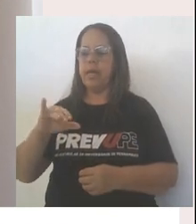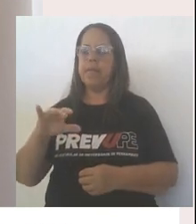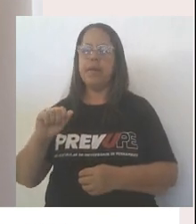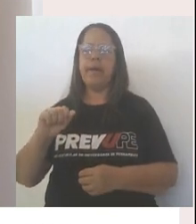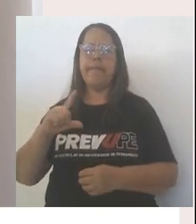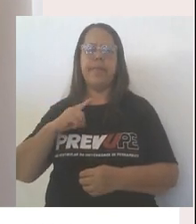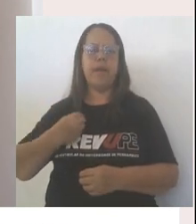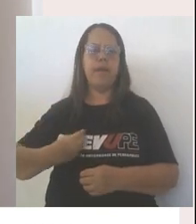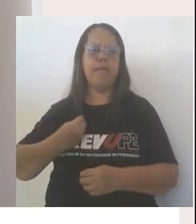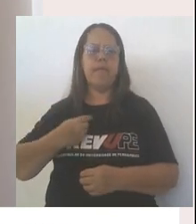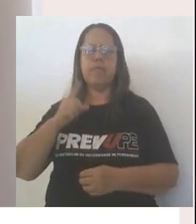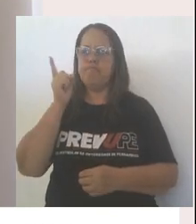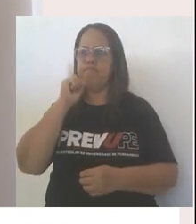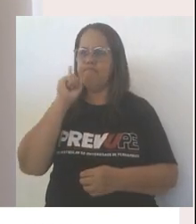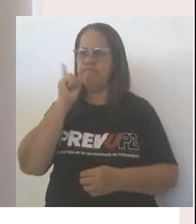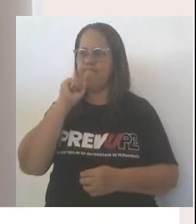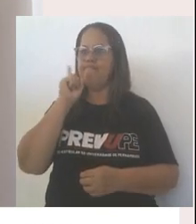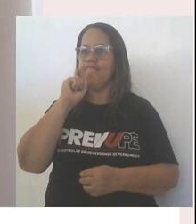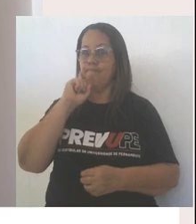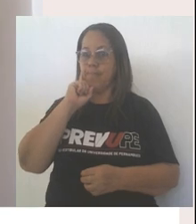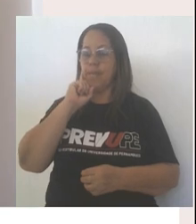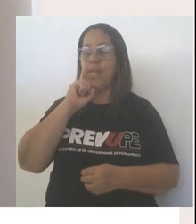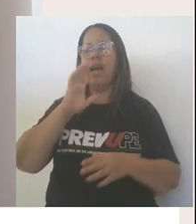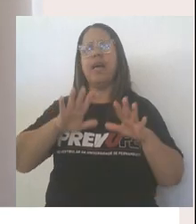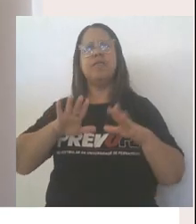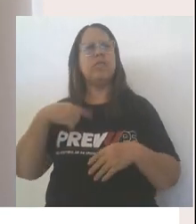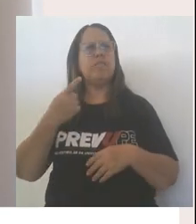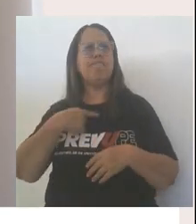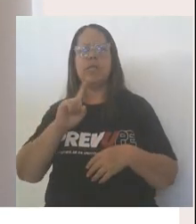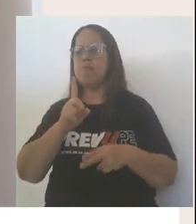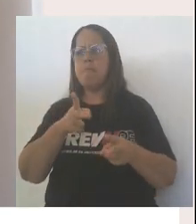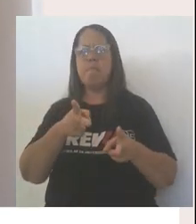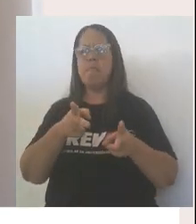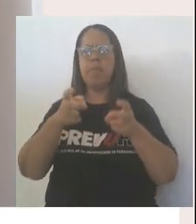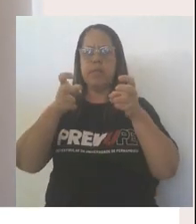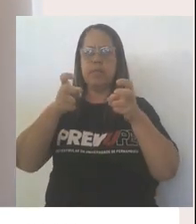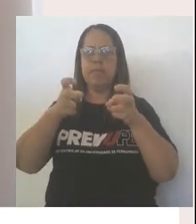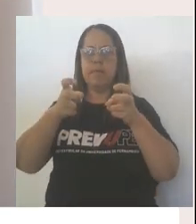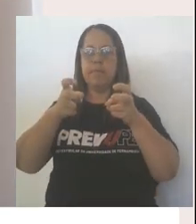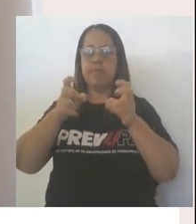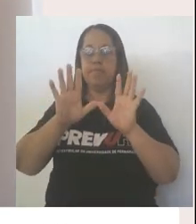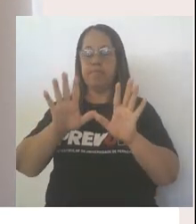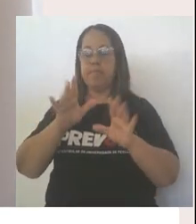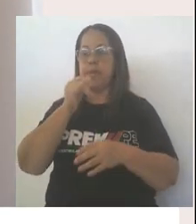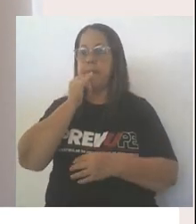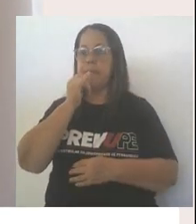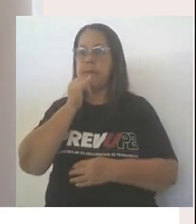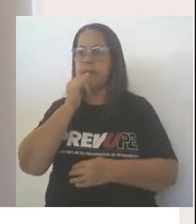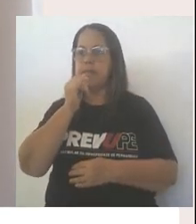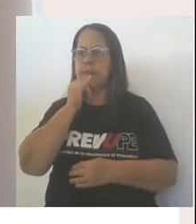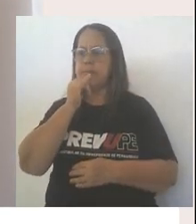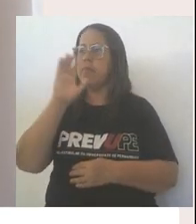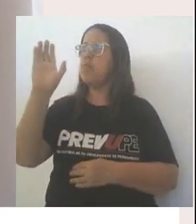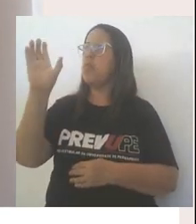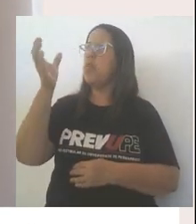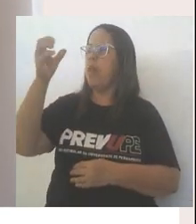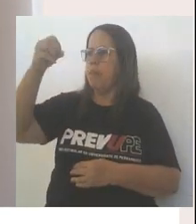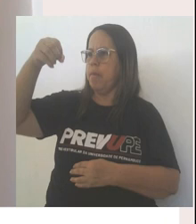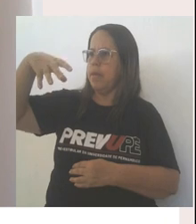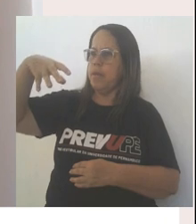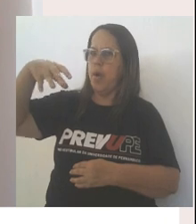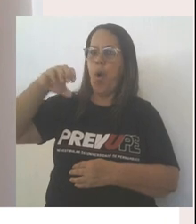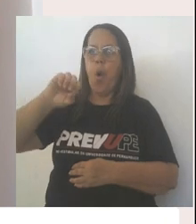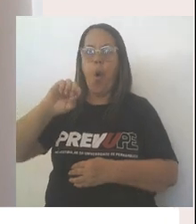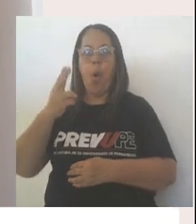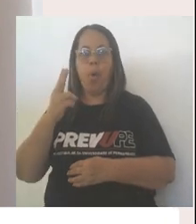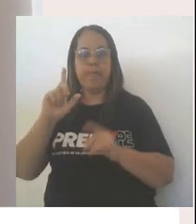maneira sutil em nosso cotidiano, muitas vezes sem que percebamos. Quando ligamos uma lâmpada, usamos um controle remoto